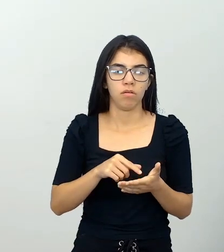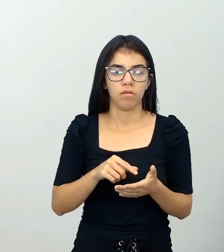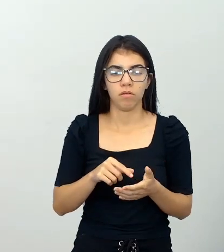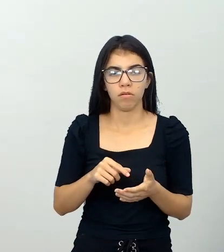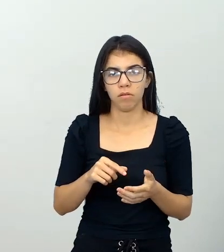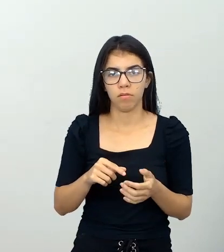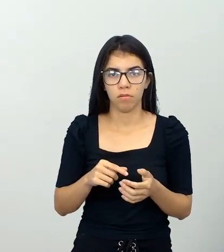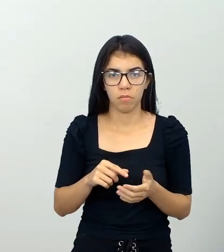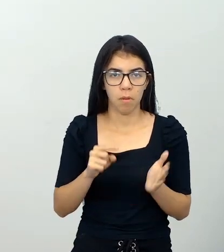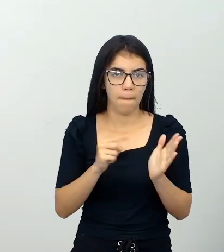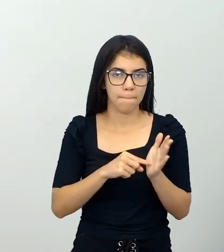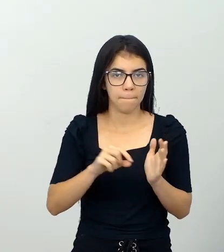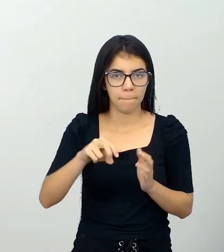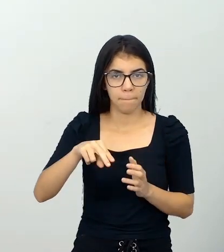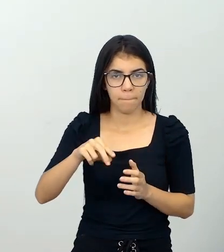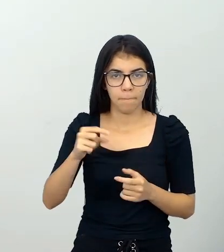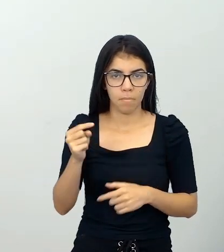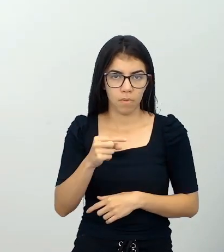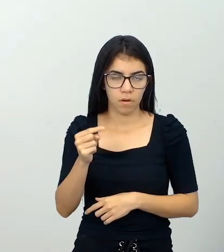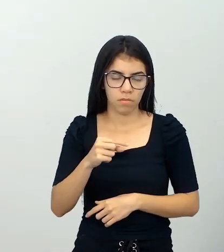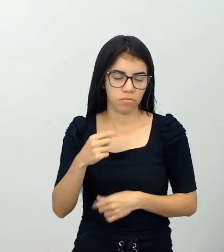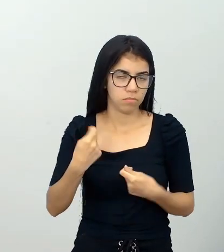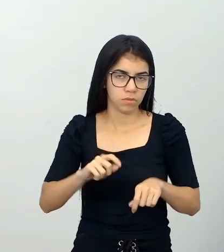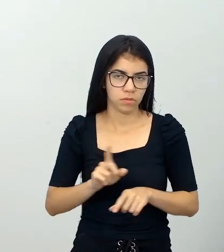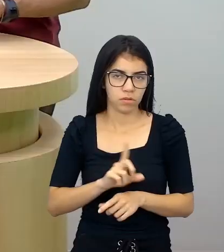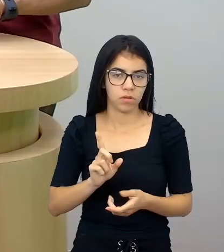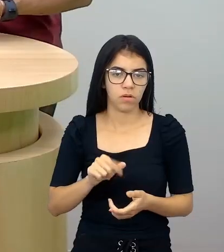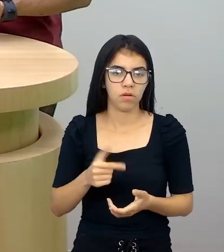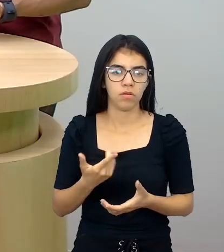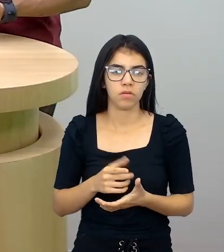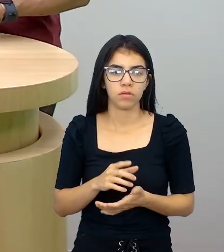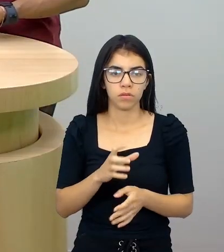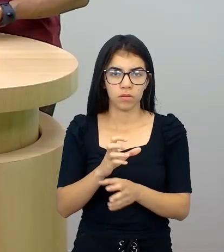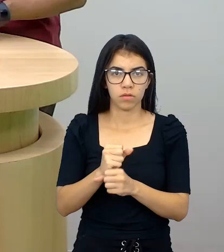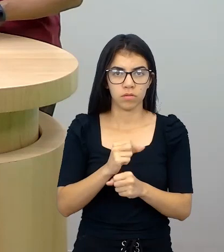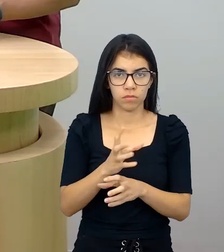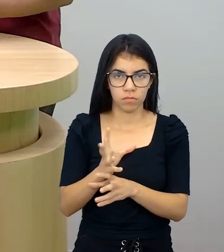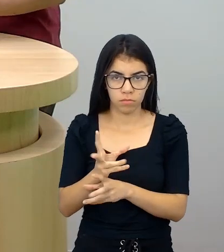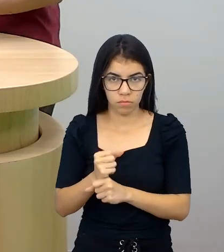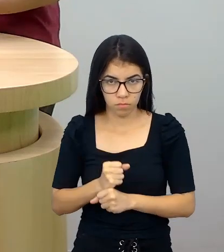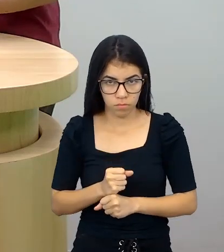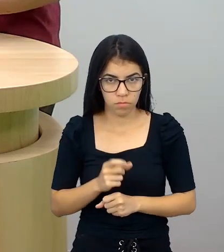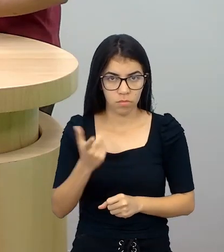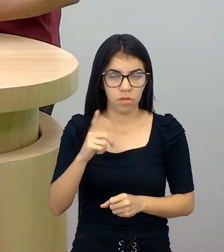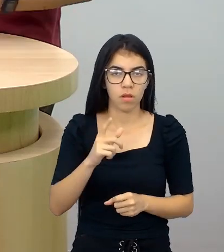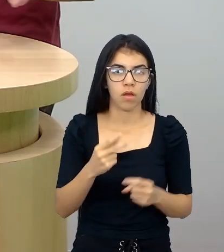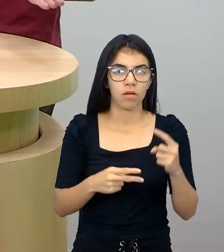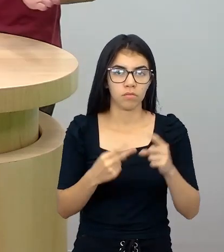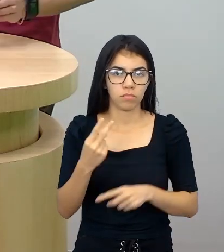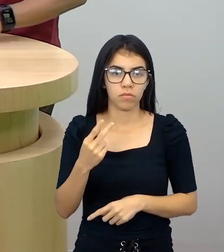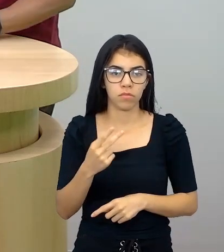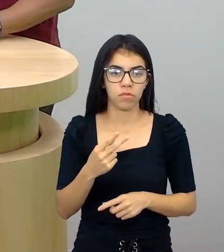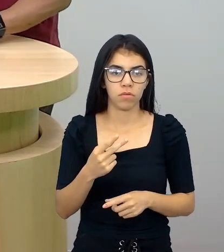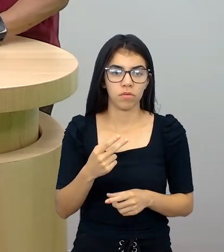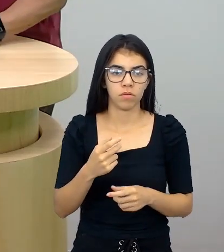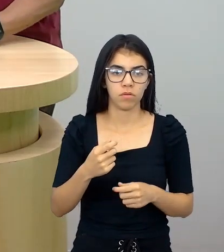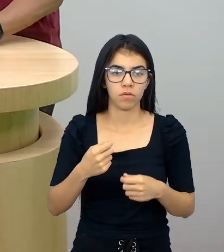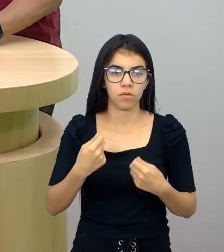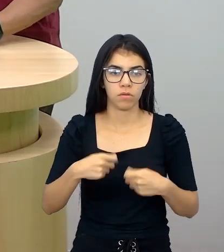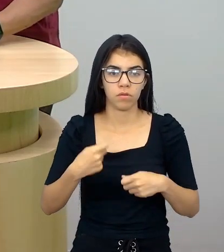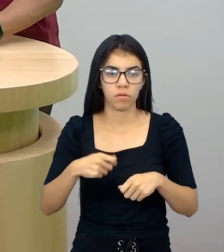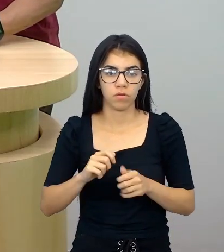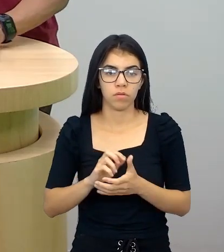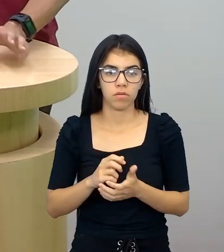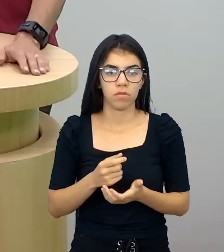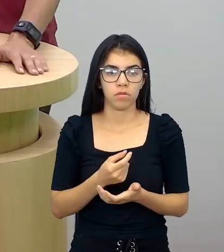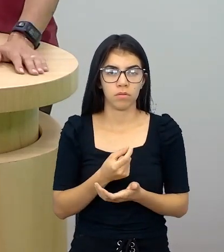o negativo. E aí vai né? ficar dando muito trabalho. Não dá. Então tem que ter a ideia de que você está somando um valor negativo com outro negativo, você tem 2 dívidas. Certo. Você vai ficar com uma grande dívida.